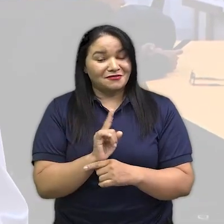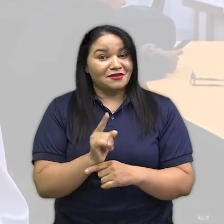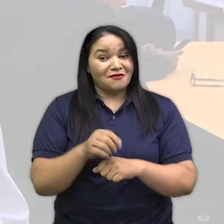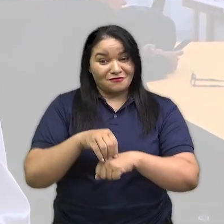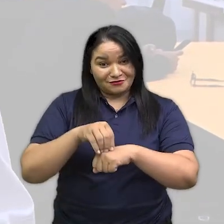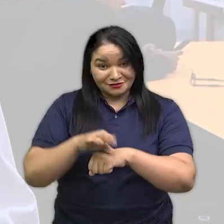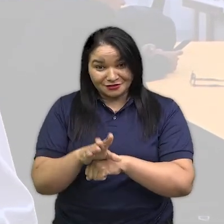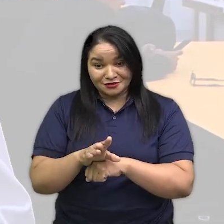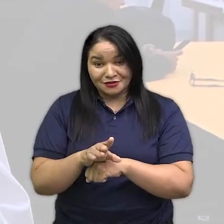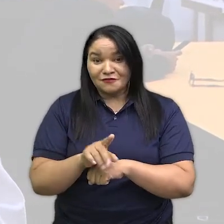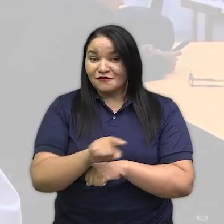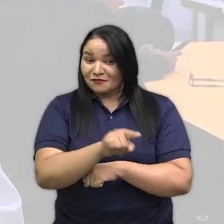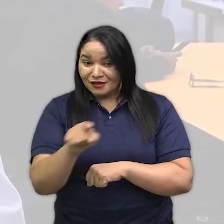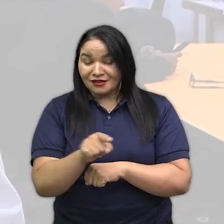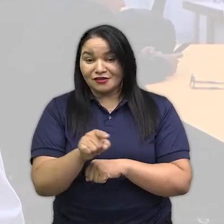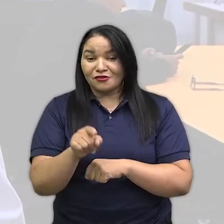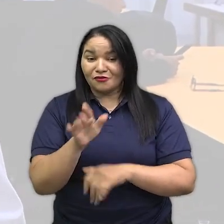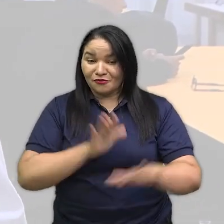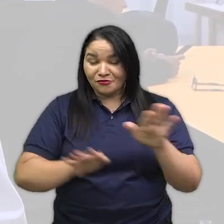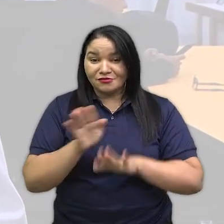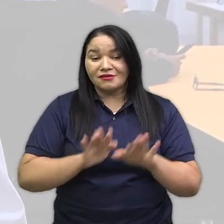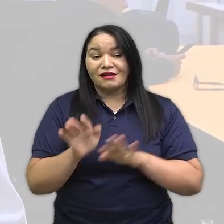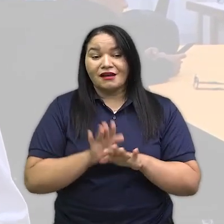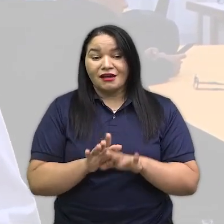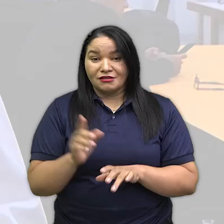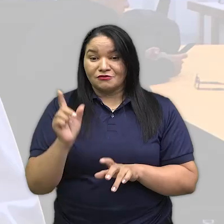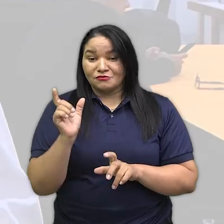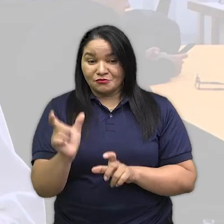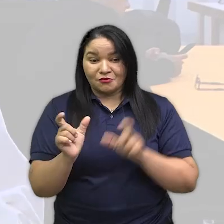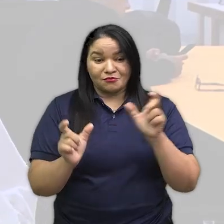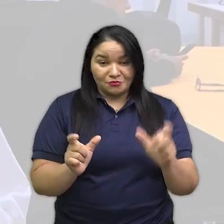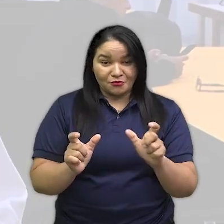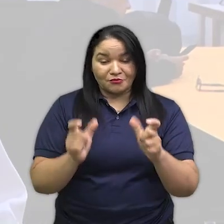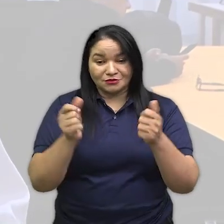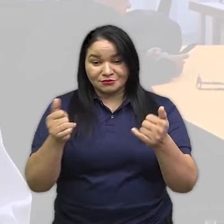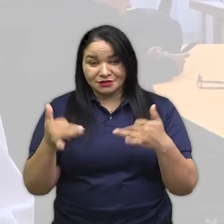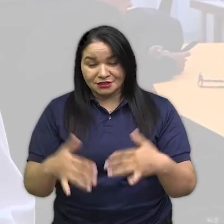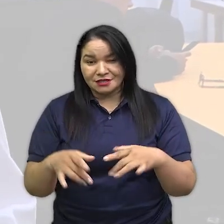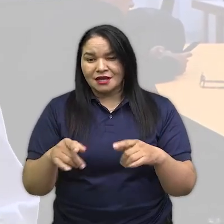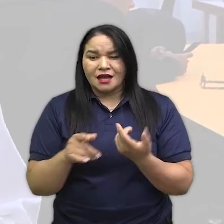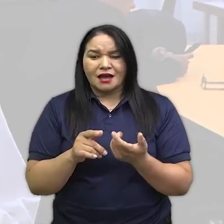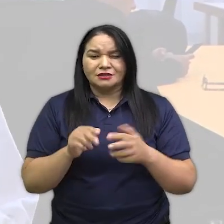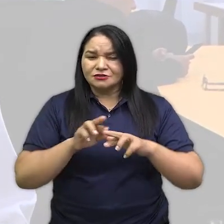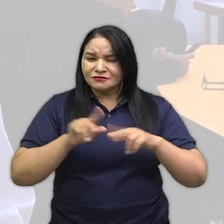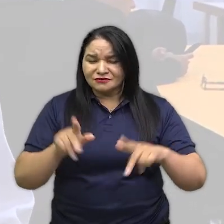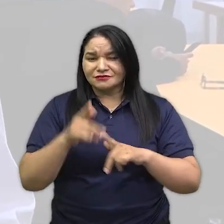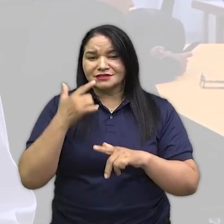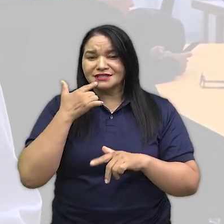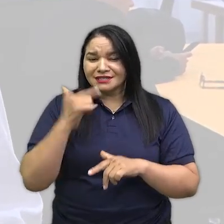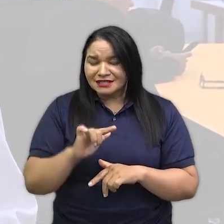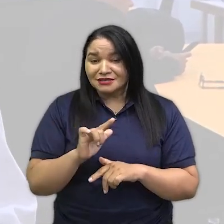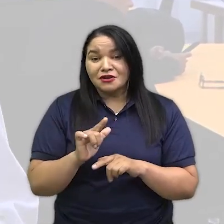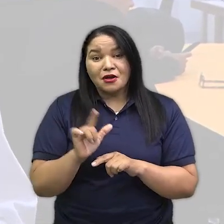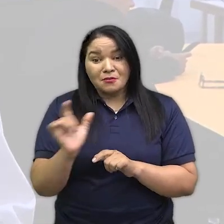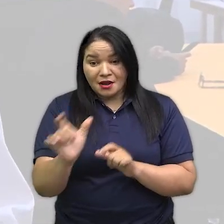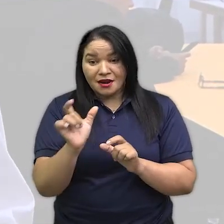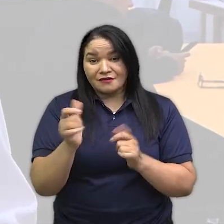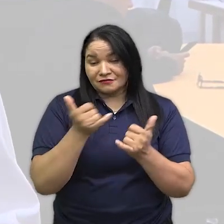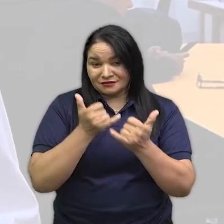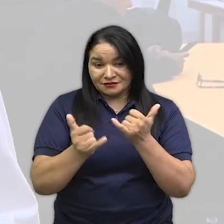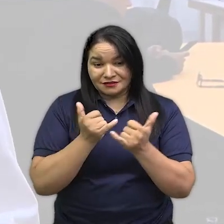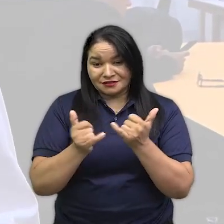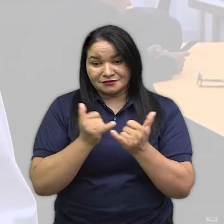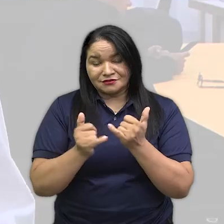vou dar uma dica: muito cuidado com esses conceitos em qualquer componente, em qualquer língua, que são palavrinhas